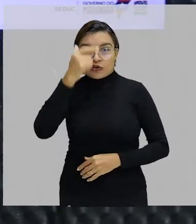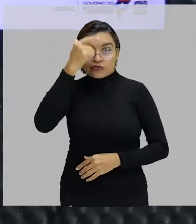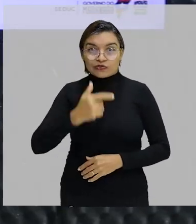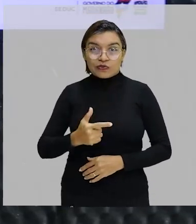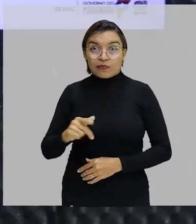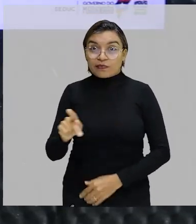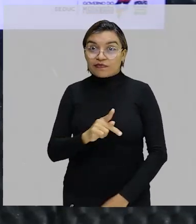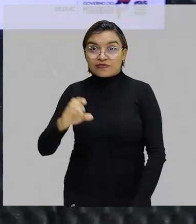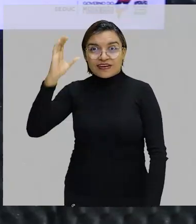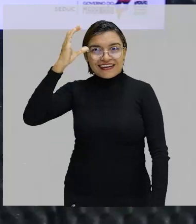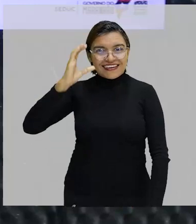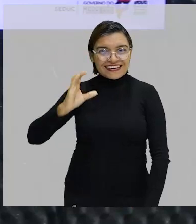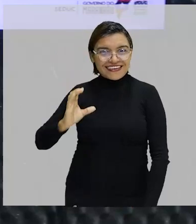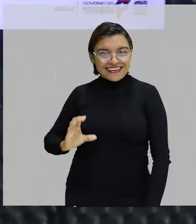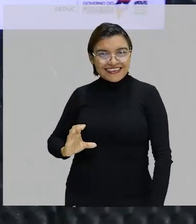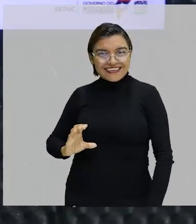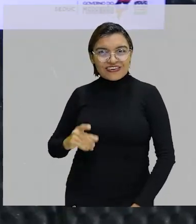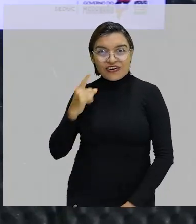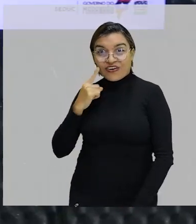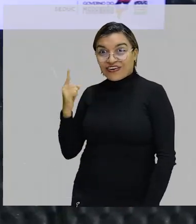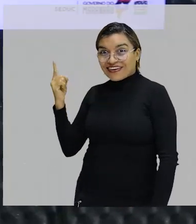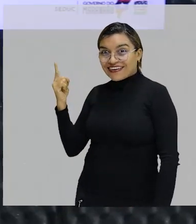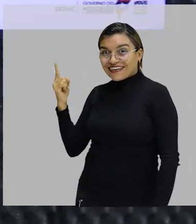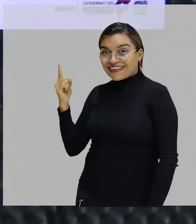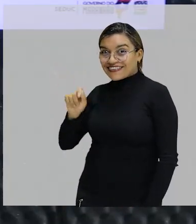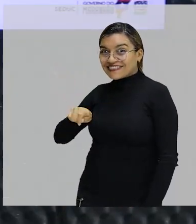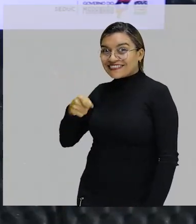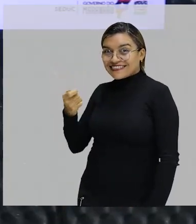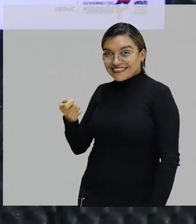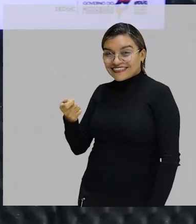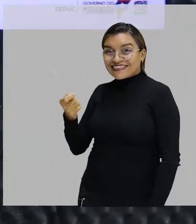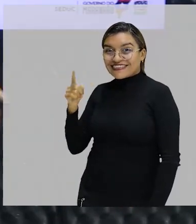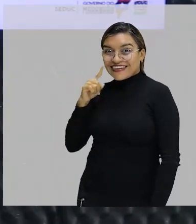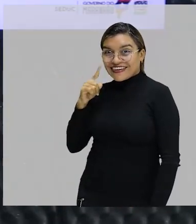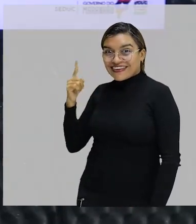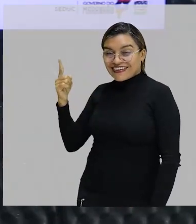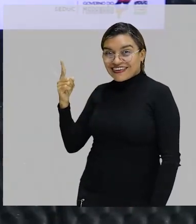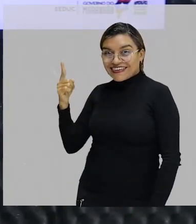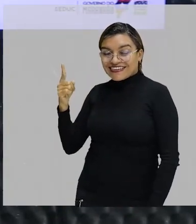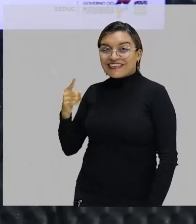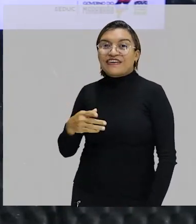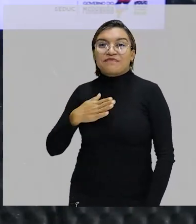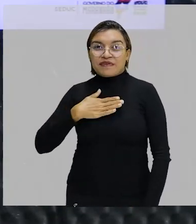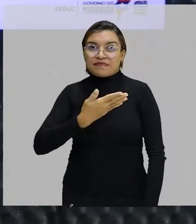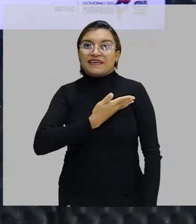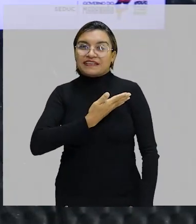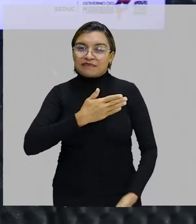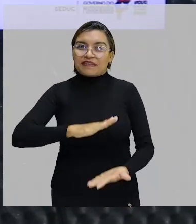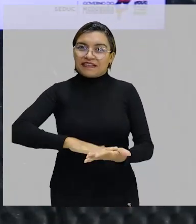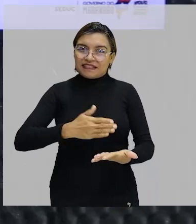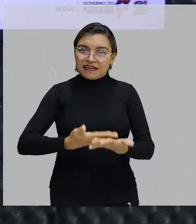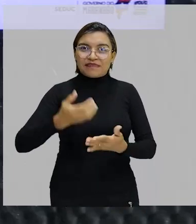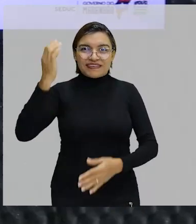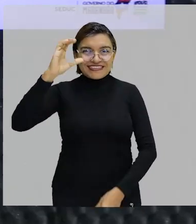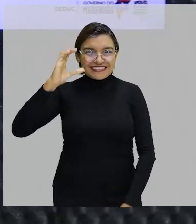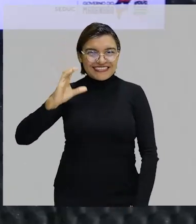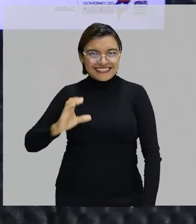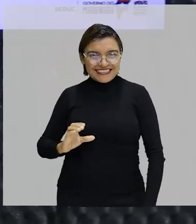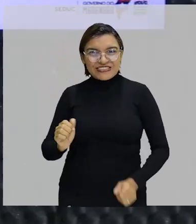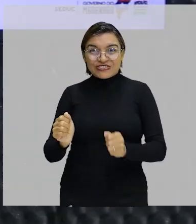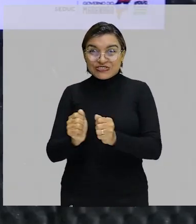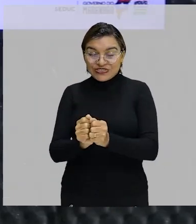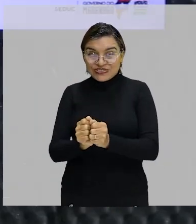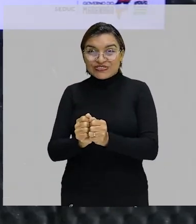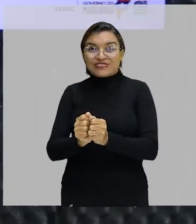professora Cacau Sotero. Olha o meu sinal aqui de Libras que eu já aprendi. A minha amiga também faz e eu faço junto para